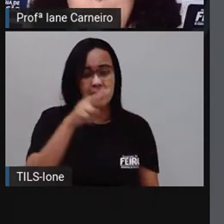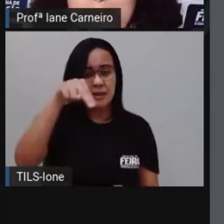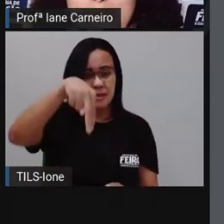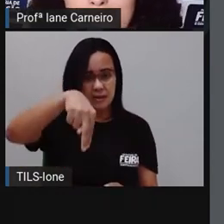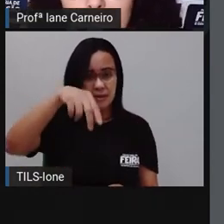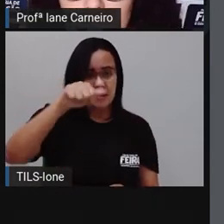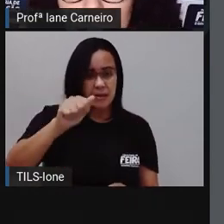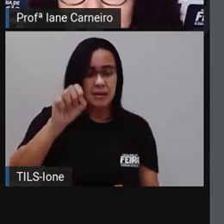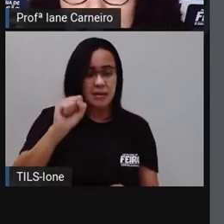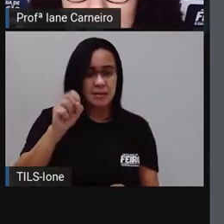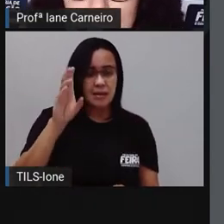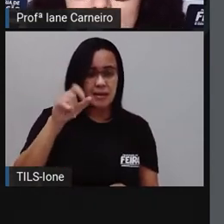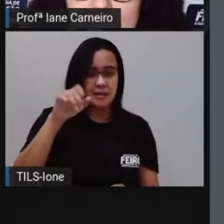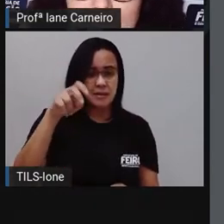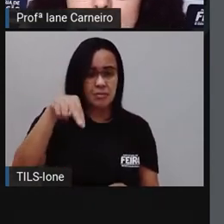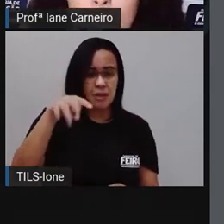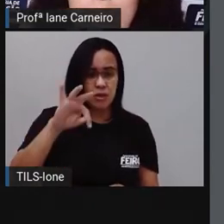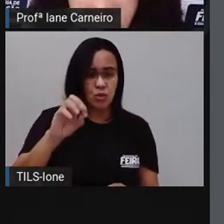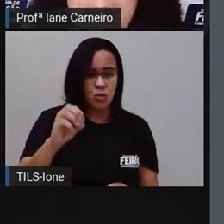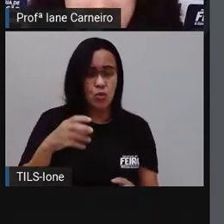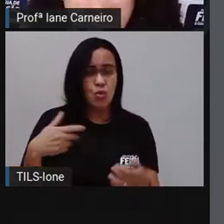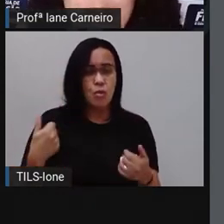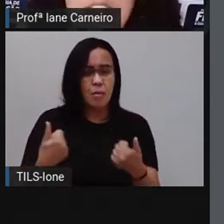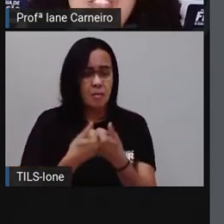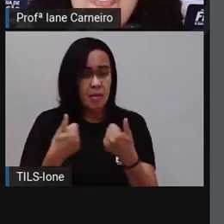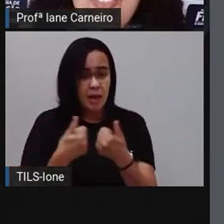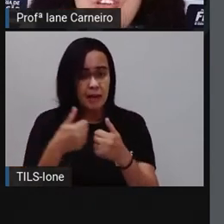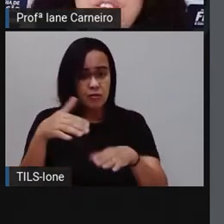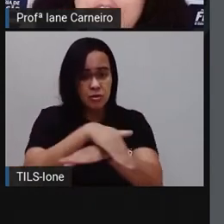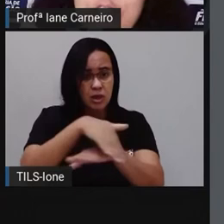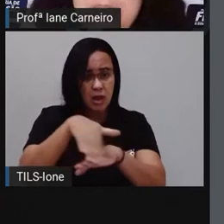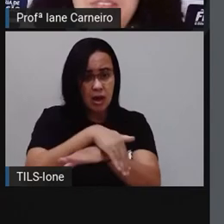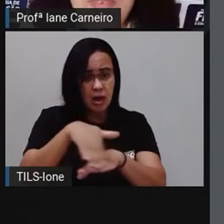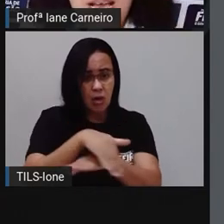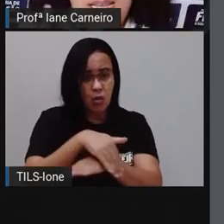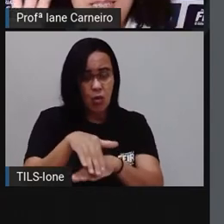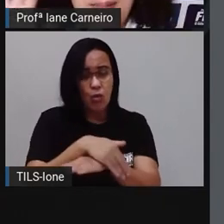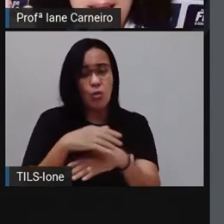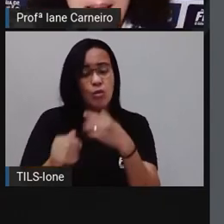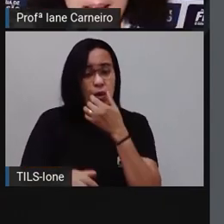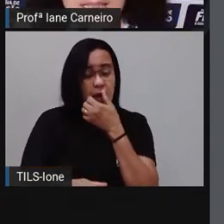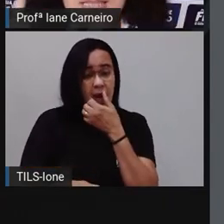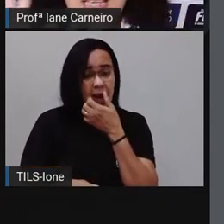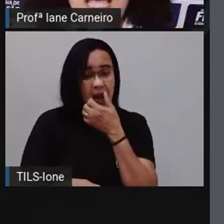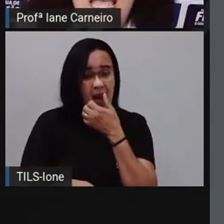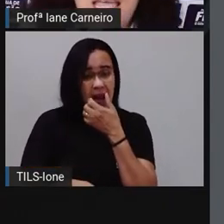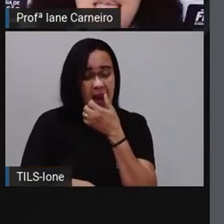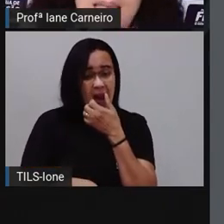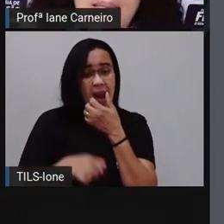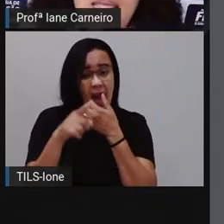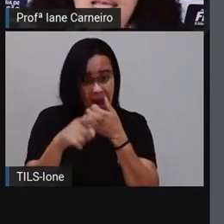alimentos, comidas bem gostosas ali, perto da Rua Barão de Cotegipe. Tem várias barracas